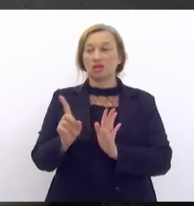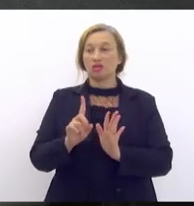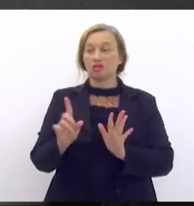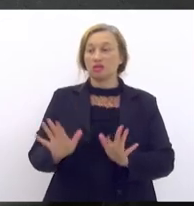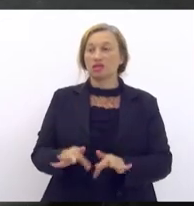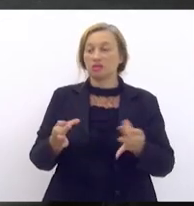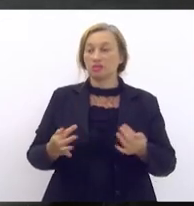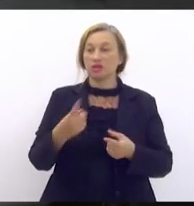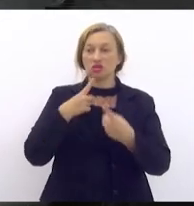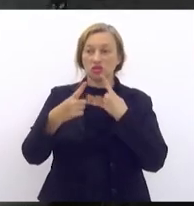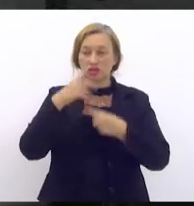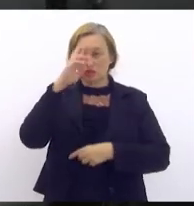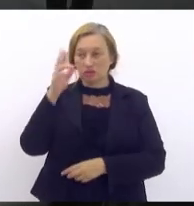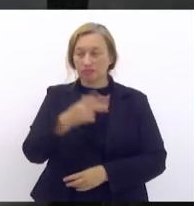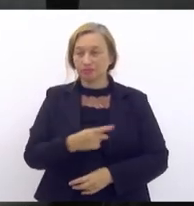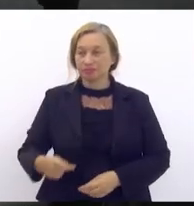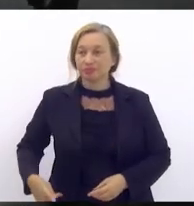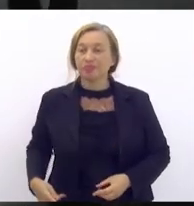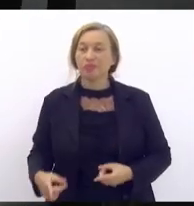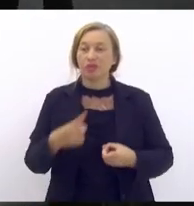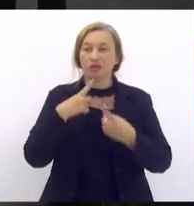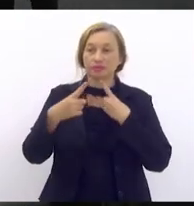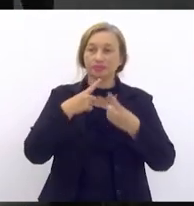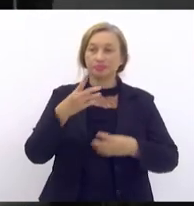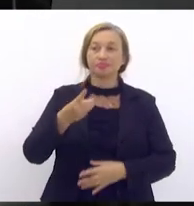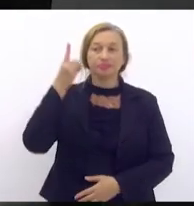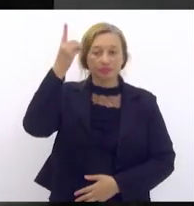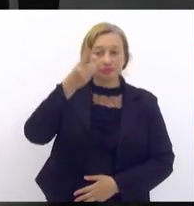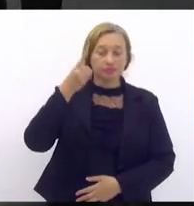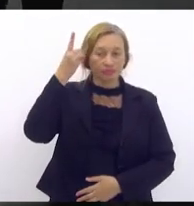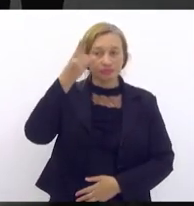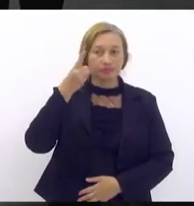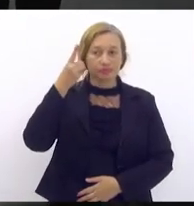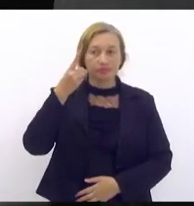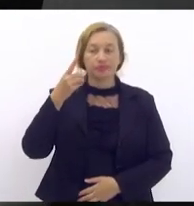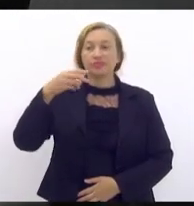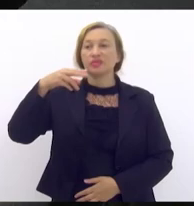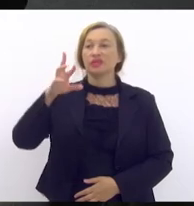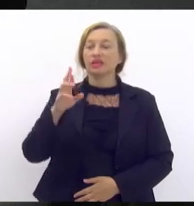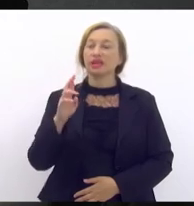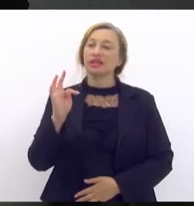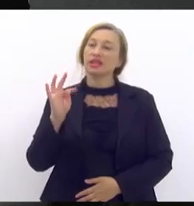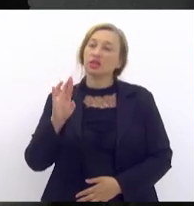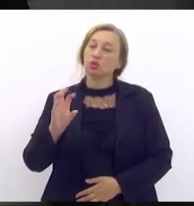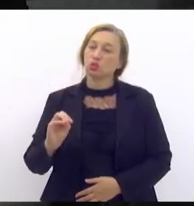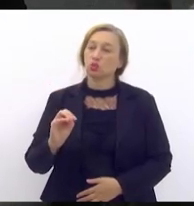discutir, senhora presidente. Para discutir, deputado Renato...